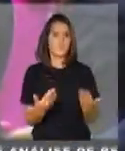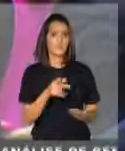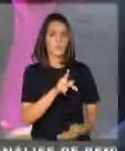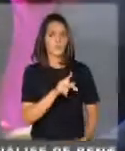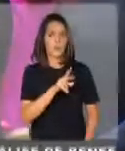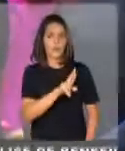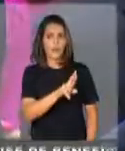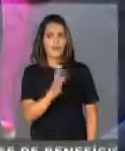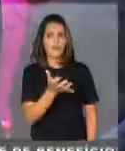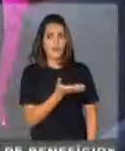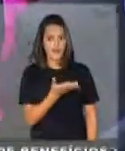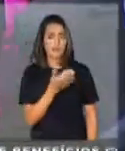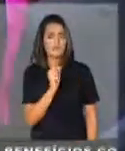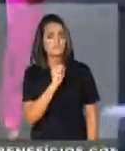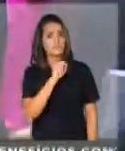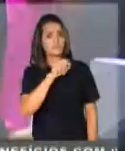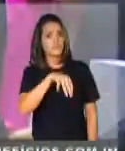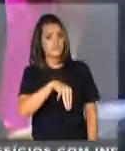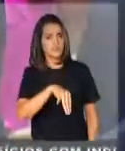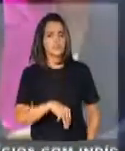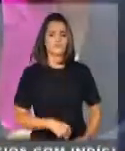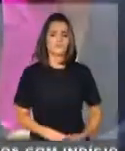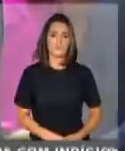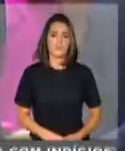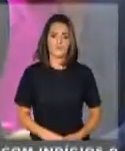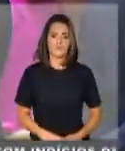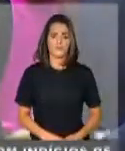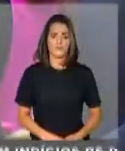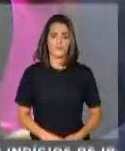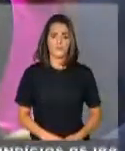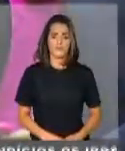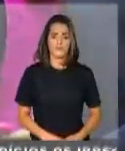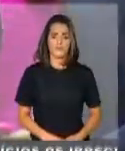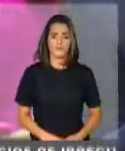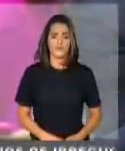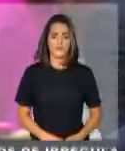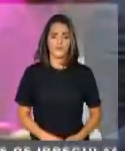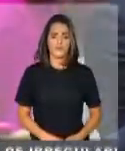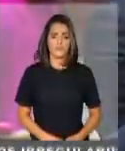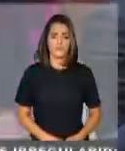PR é a favor, sim, para que dê andamento célere a essa matéria.